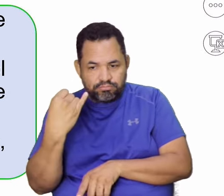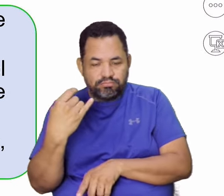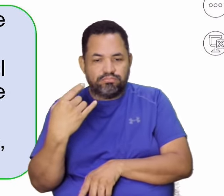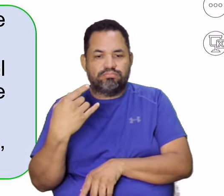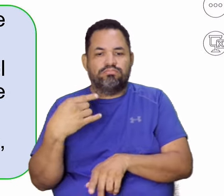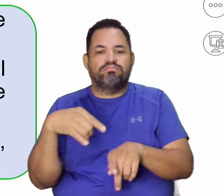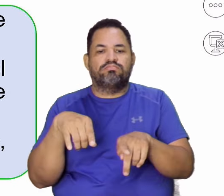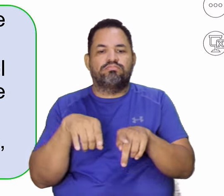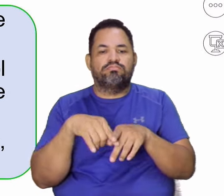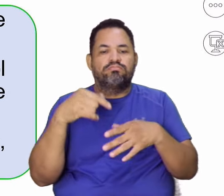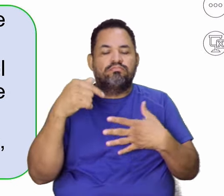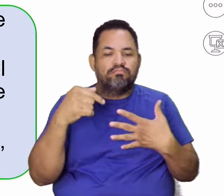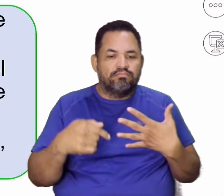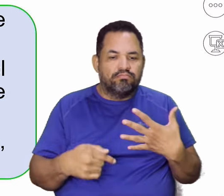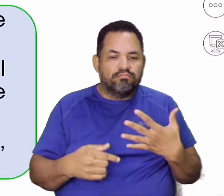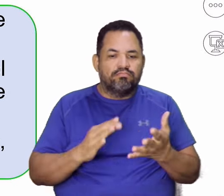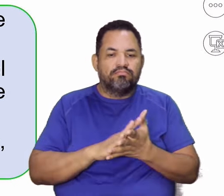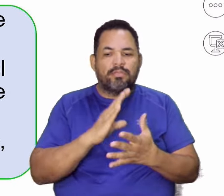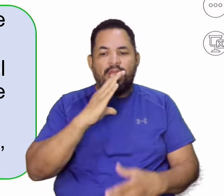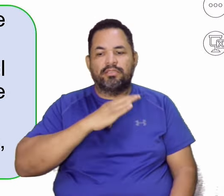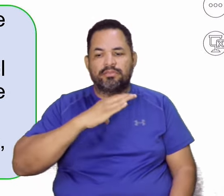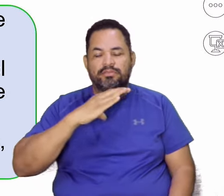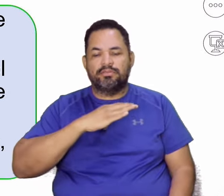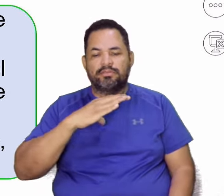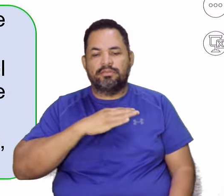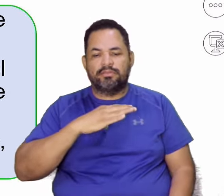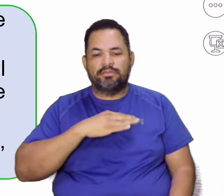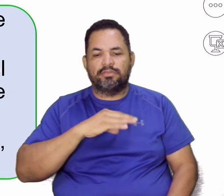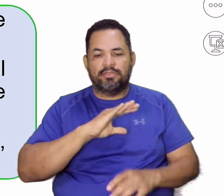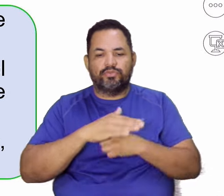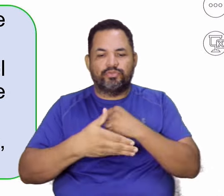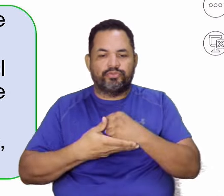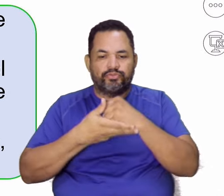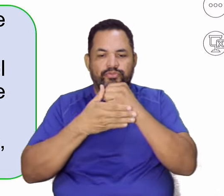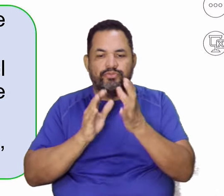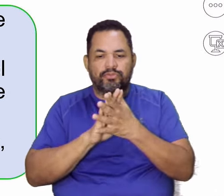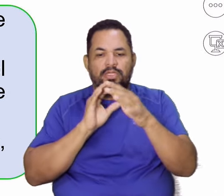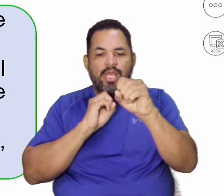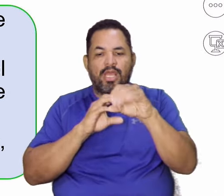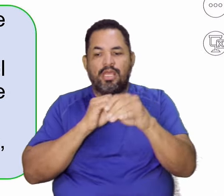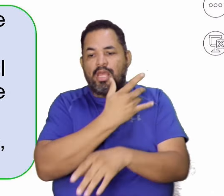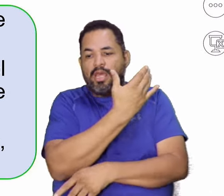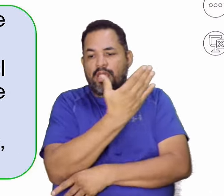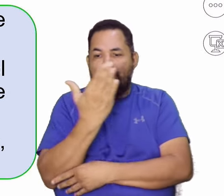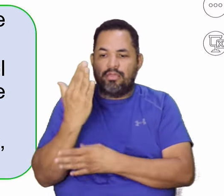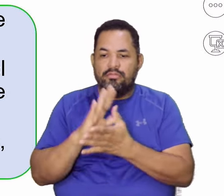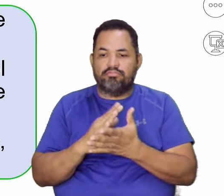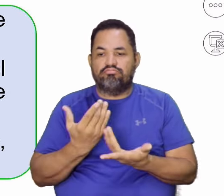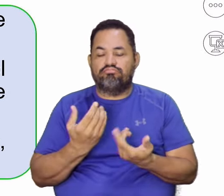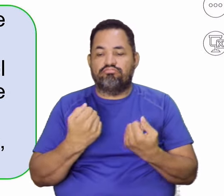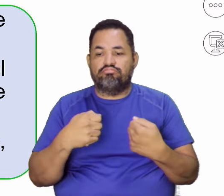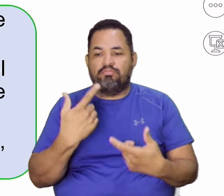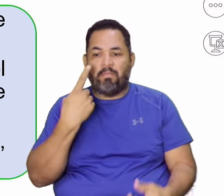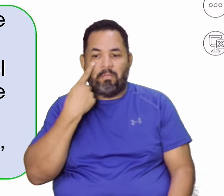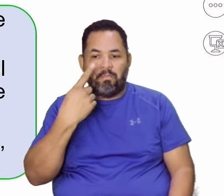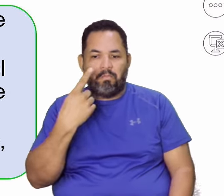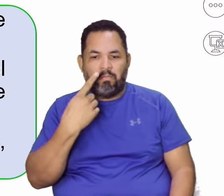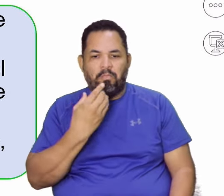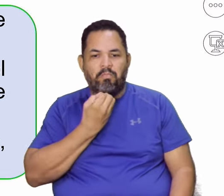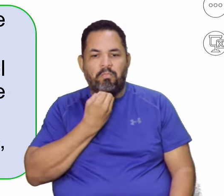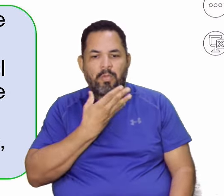vocês foi sobre a cidade sustentável e a educação ambiental nela nós podemos observar